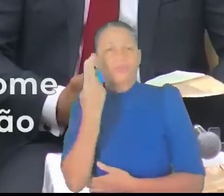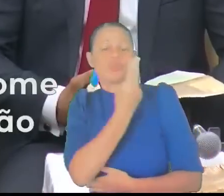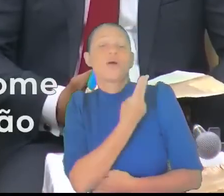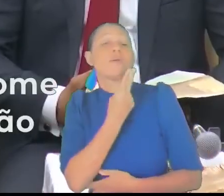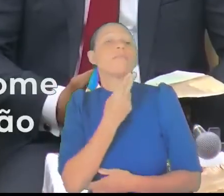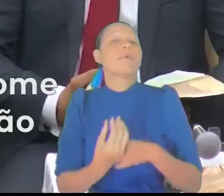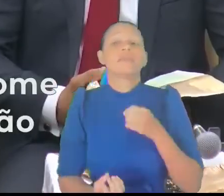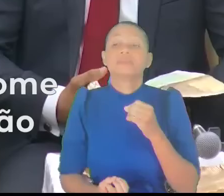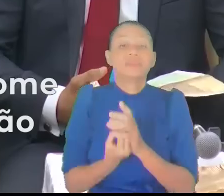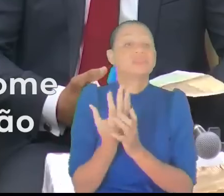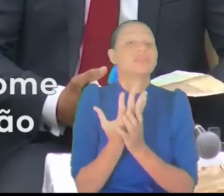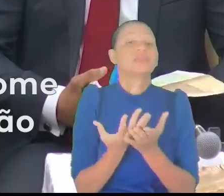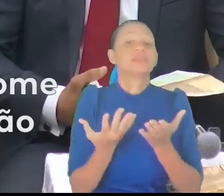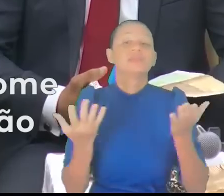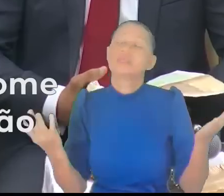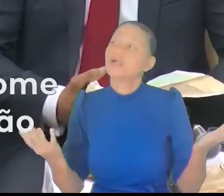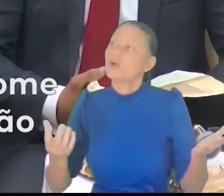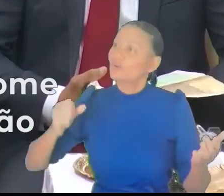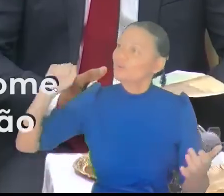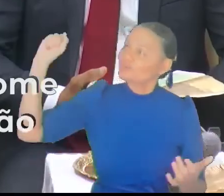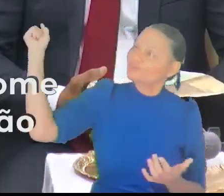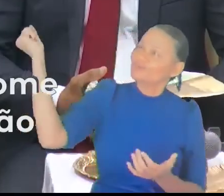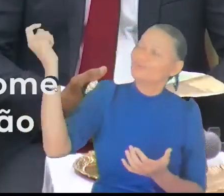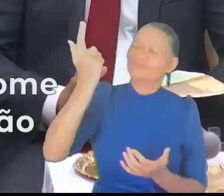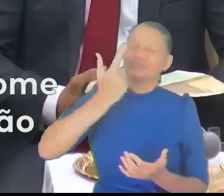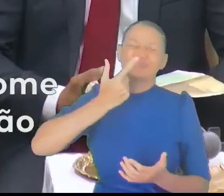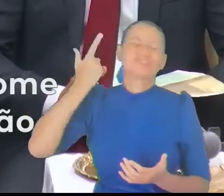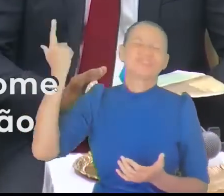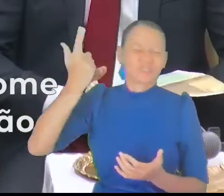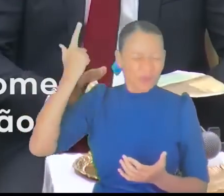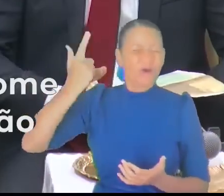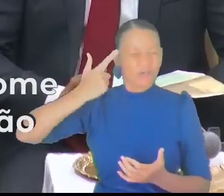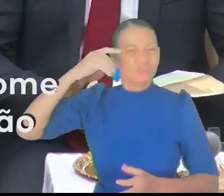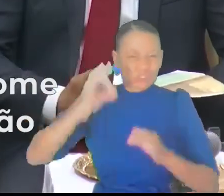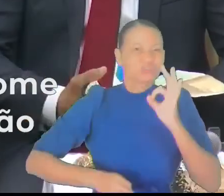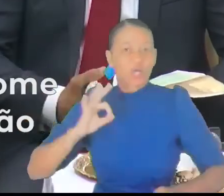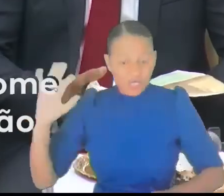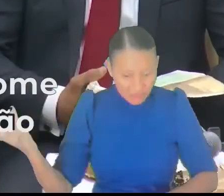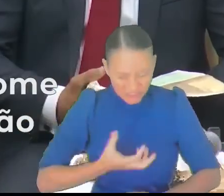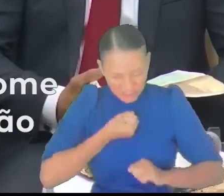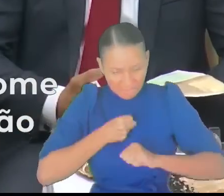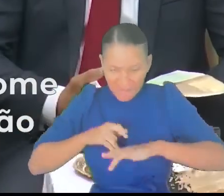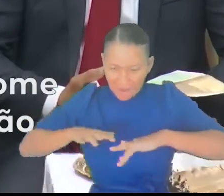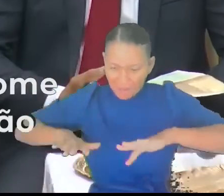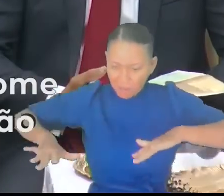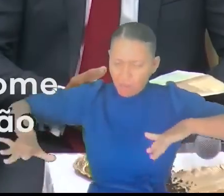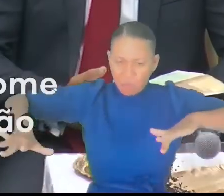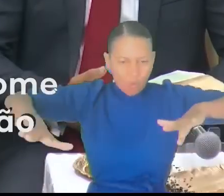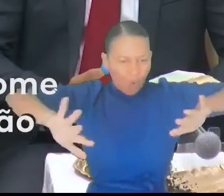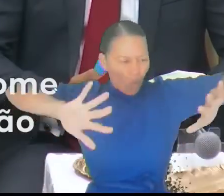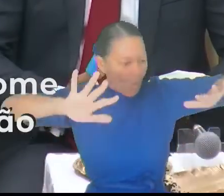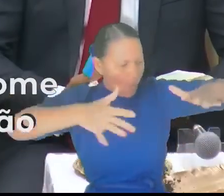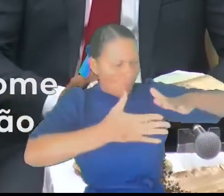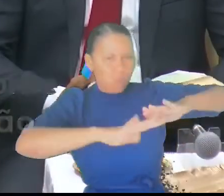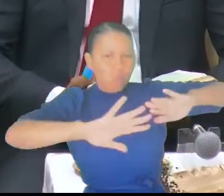meus irmãos? O sol da justiça. E salvação trará debaixo das suas asas.